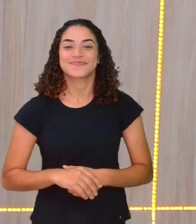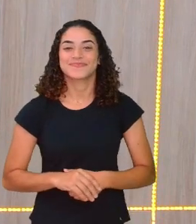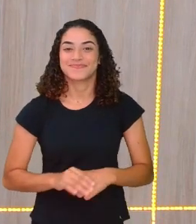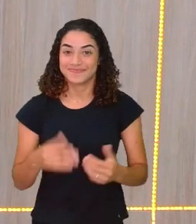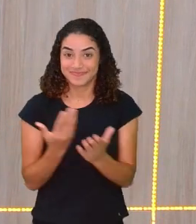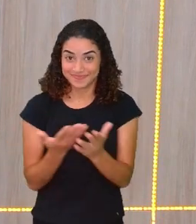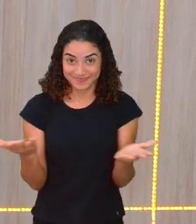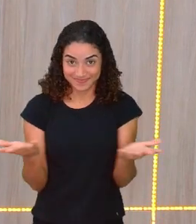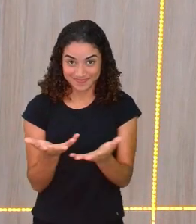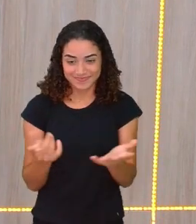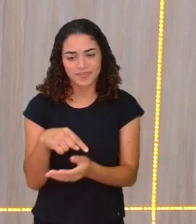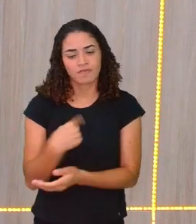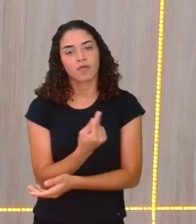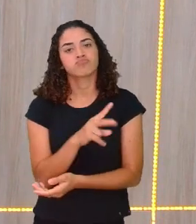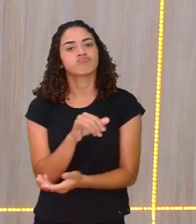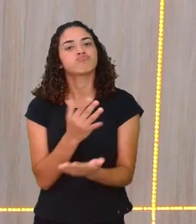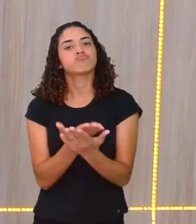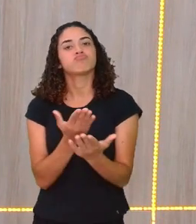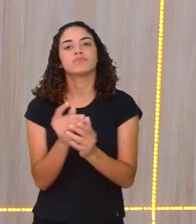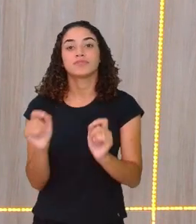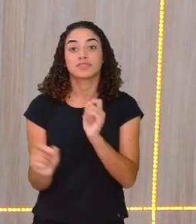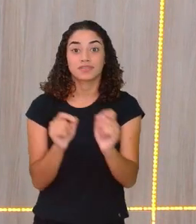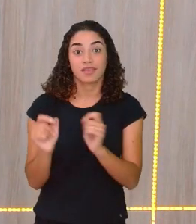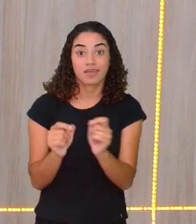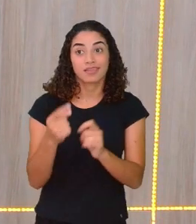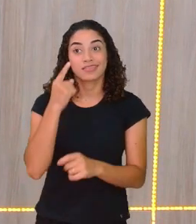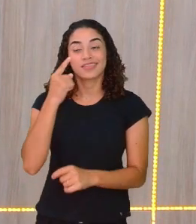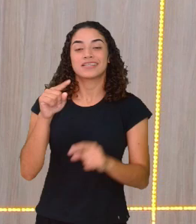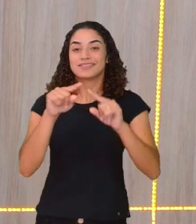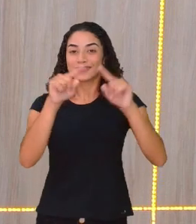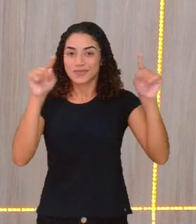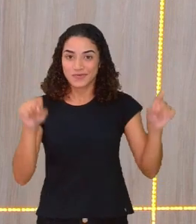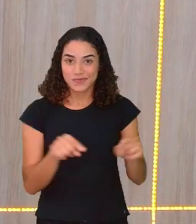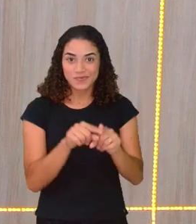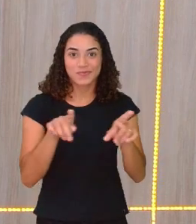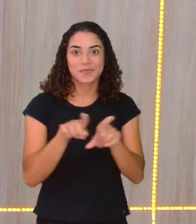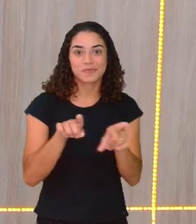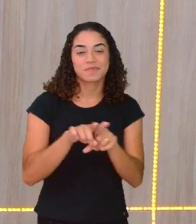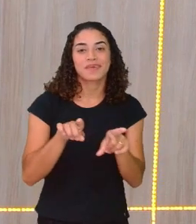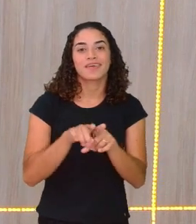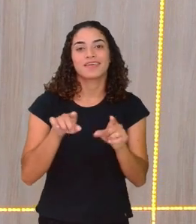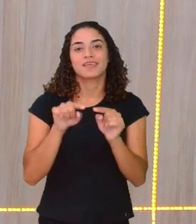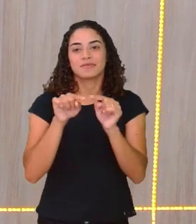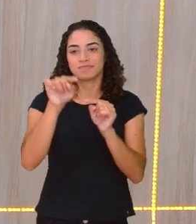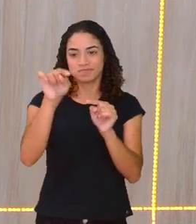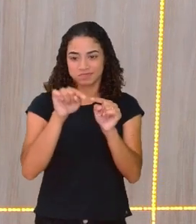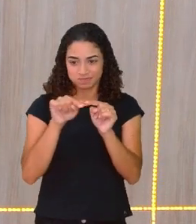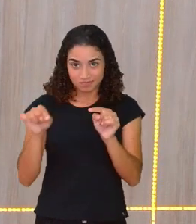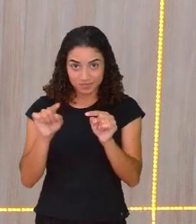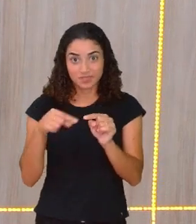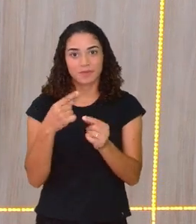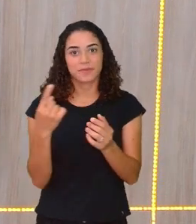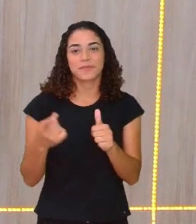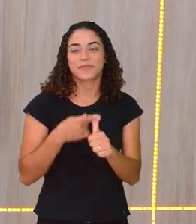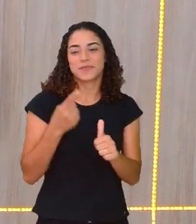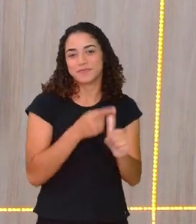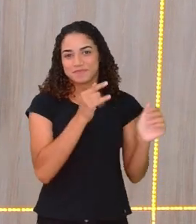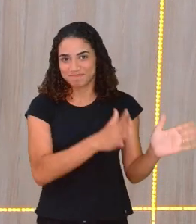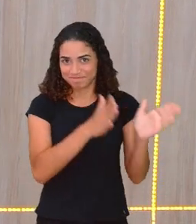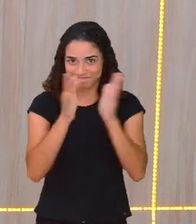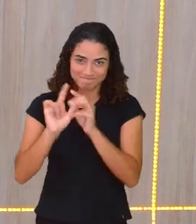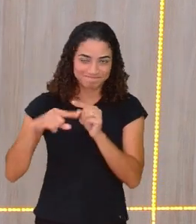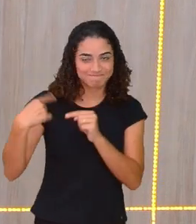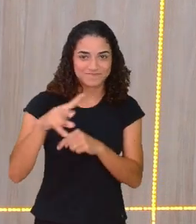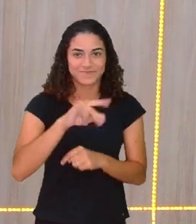Na aula de hoje vamos trabalhar noções de círculo e circunferência, primeira parte. Na aula seguinte daremos